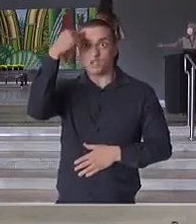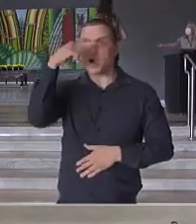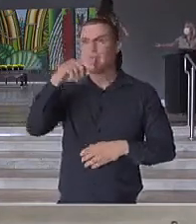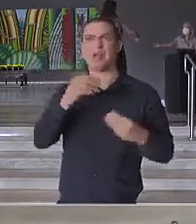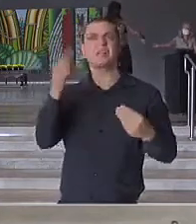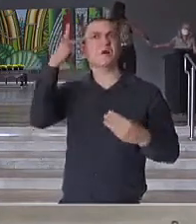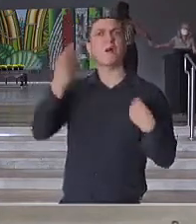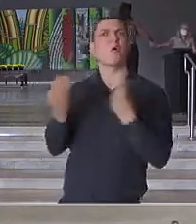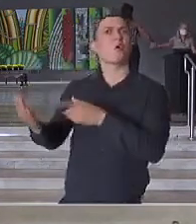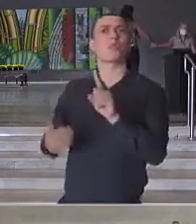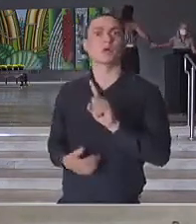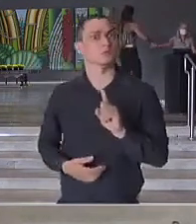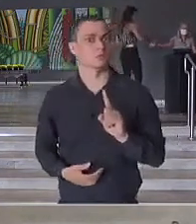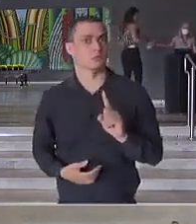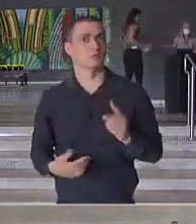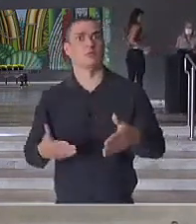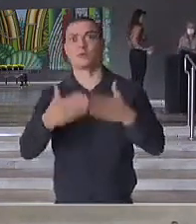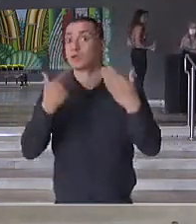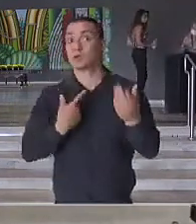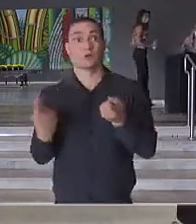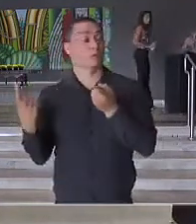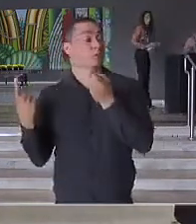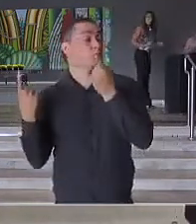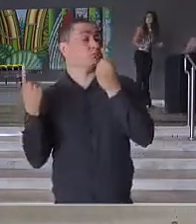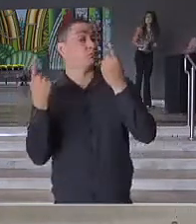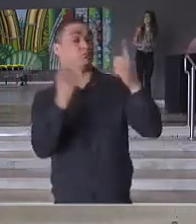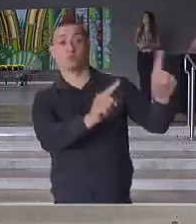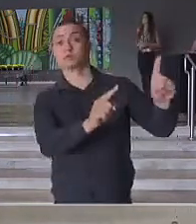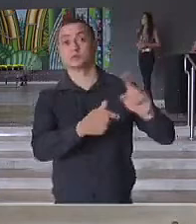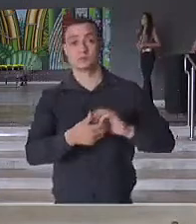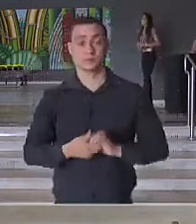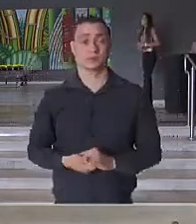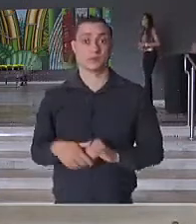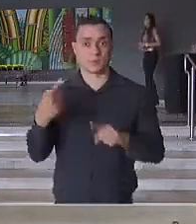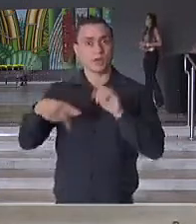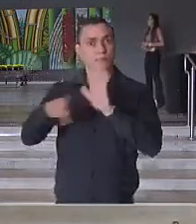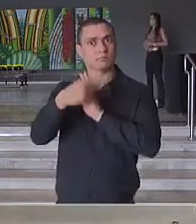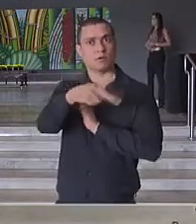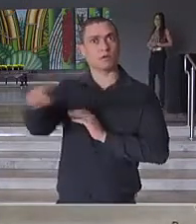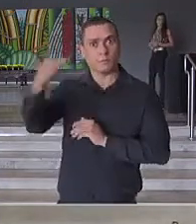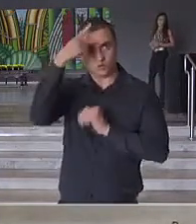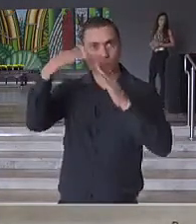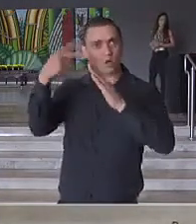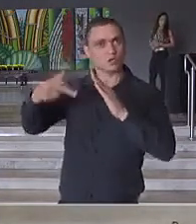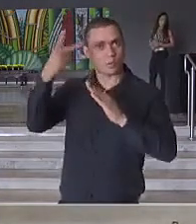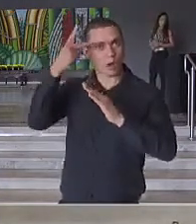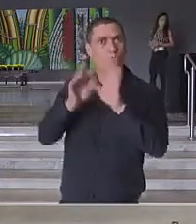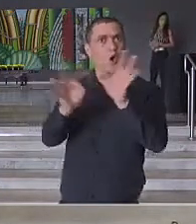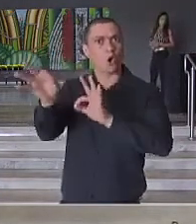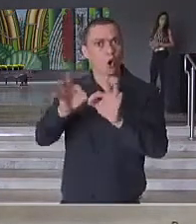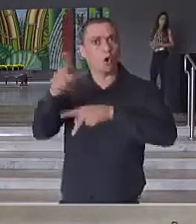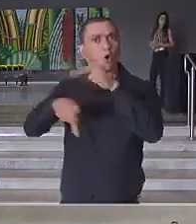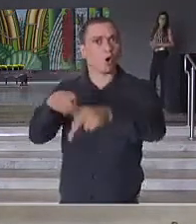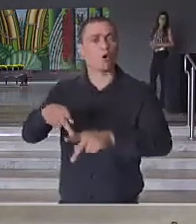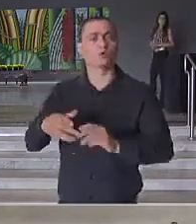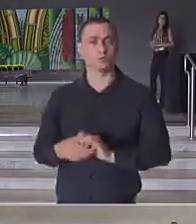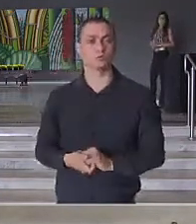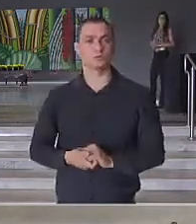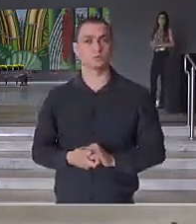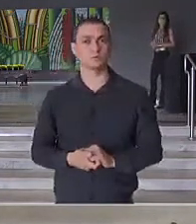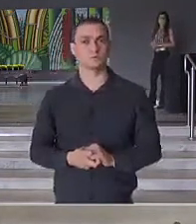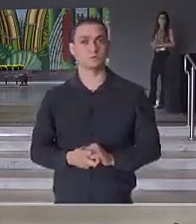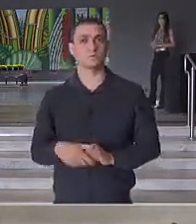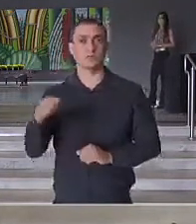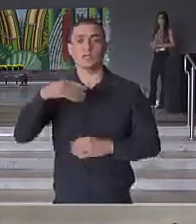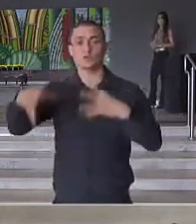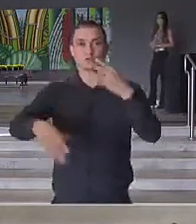pensar em não destinar as vacinas que cabem à população de São Paulo dentro do Plano Nacional de Imunização. E quem